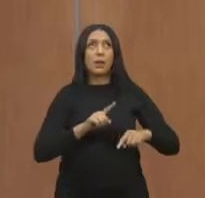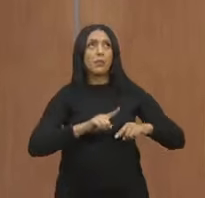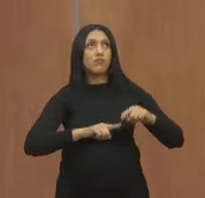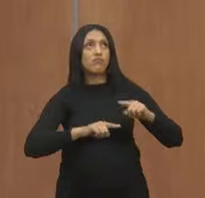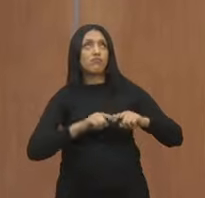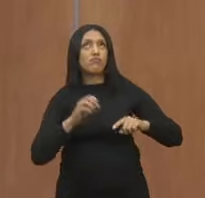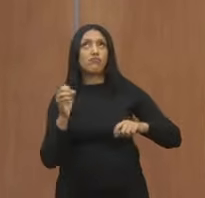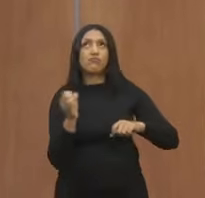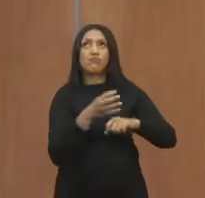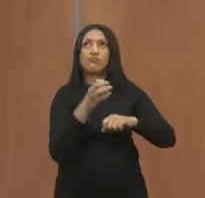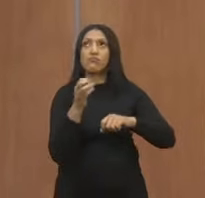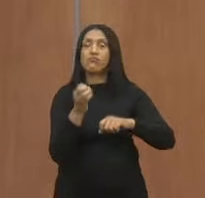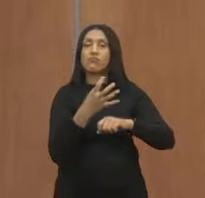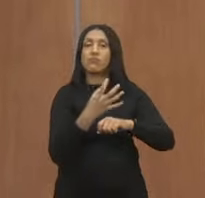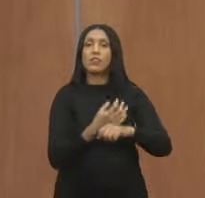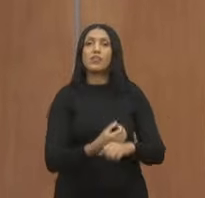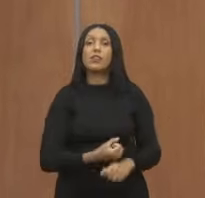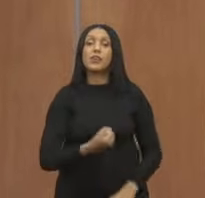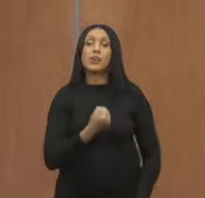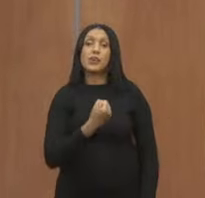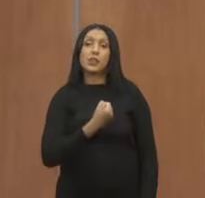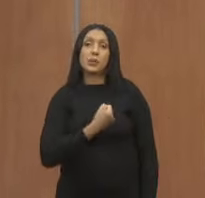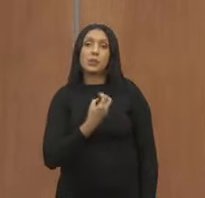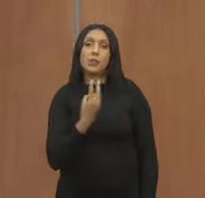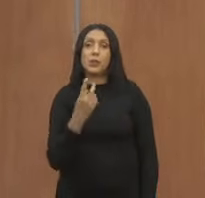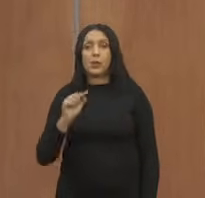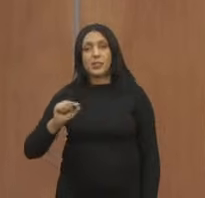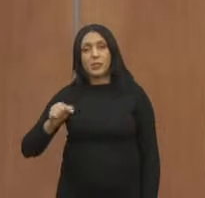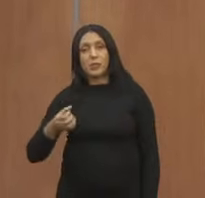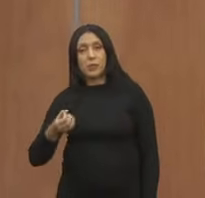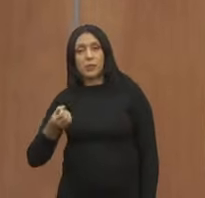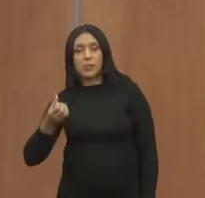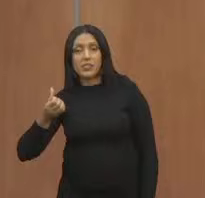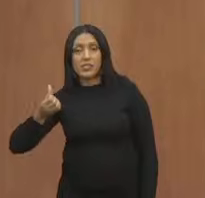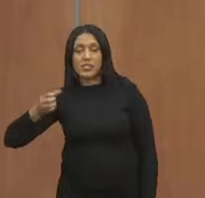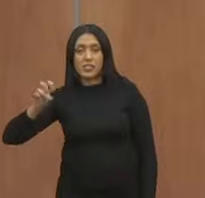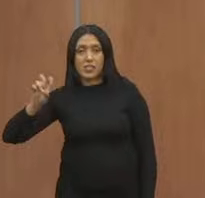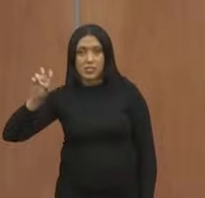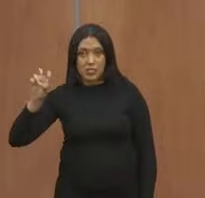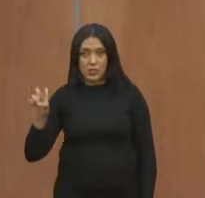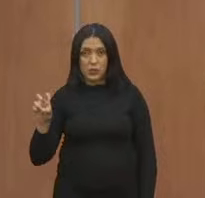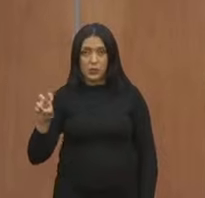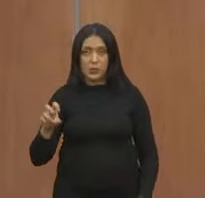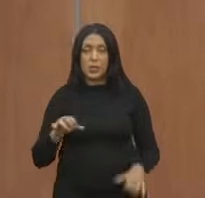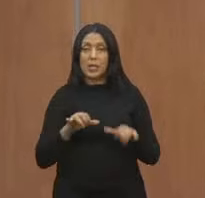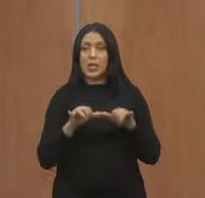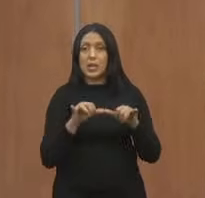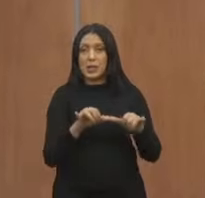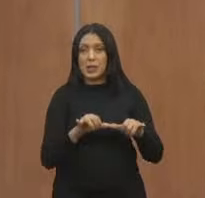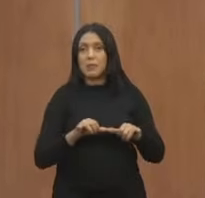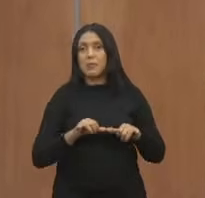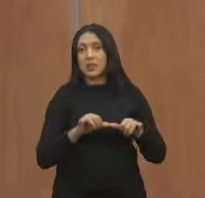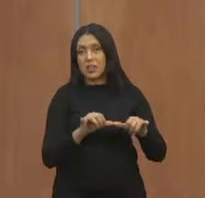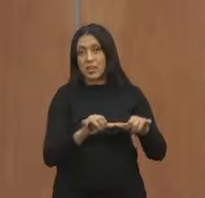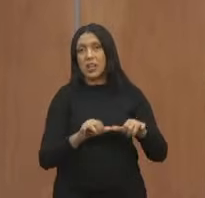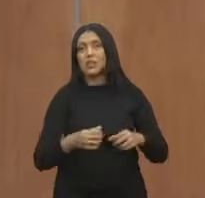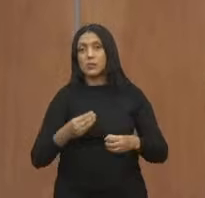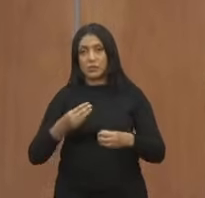2065, manutenção e conservação do mercado municipal. Emenda